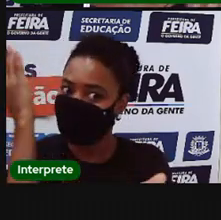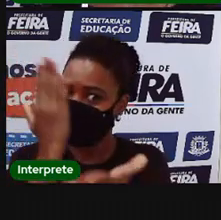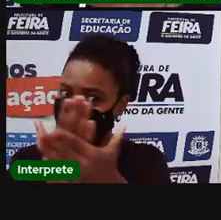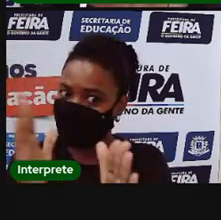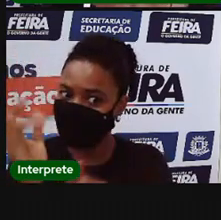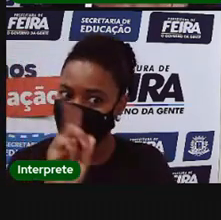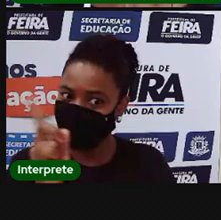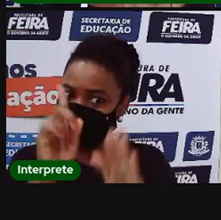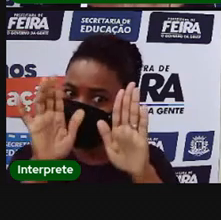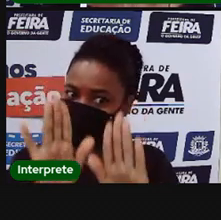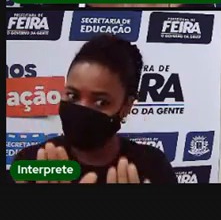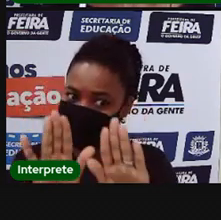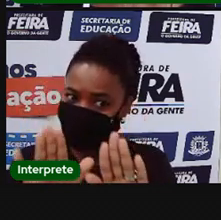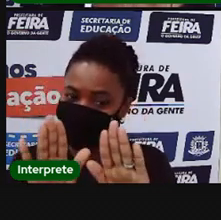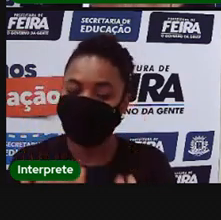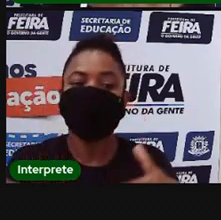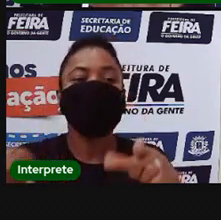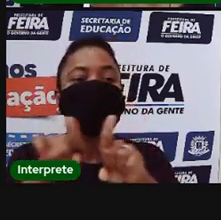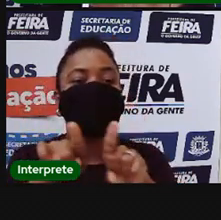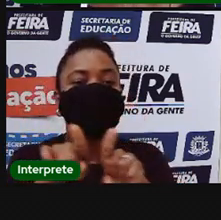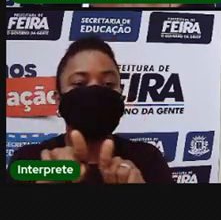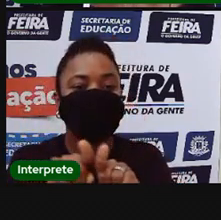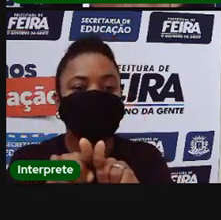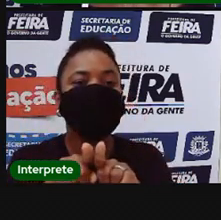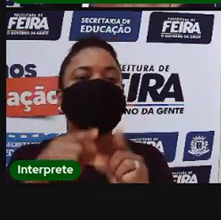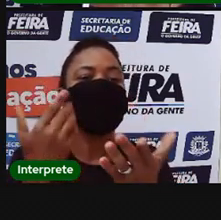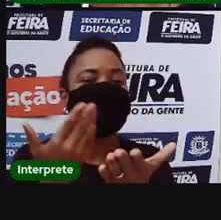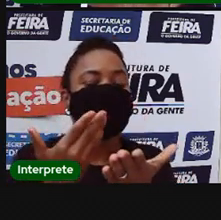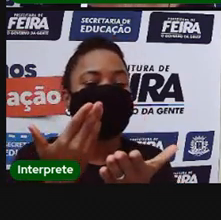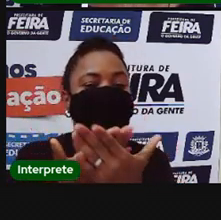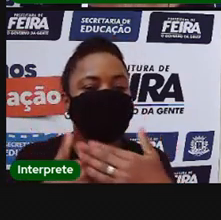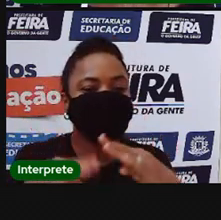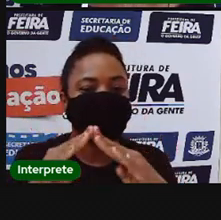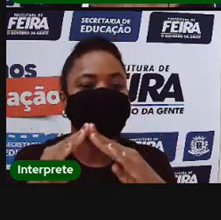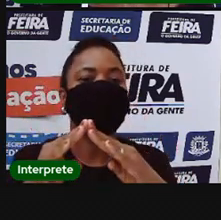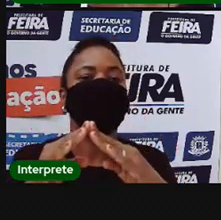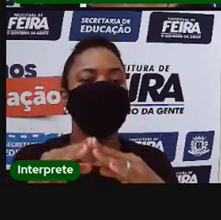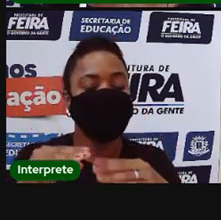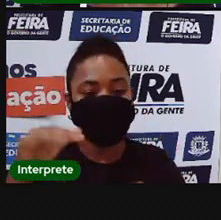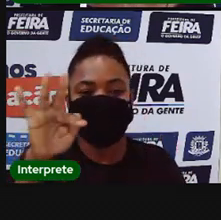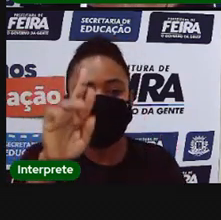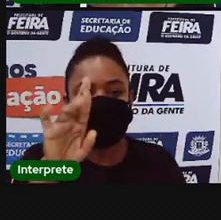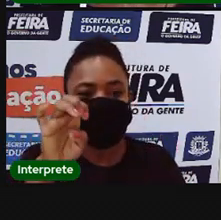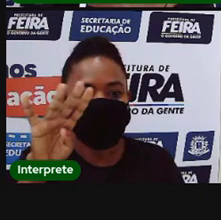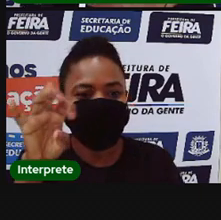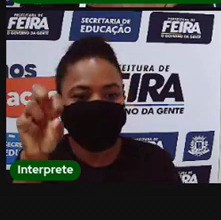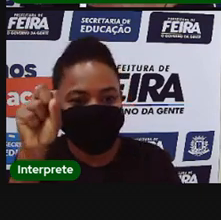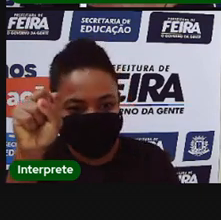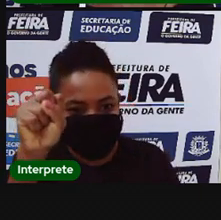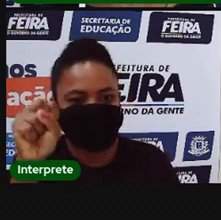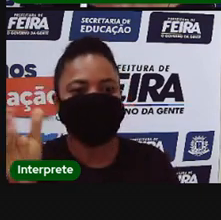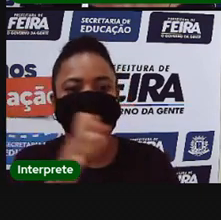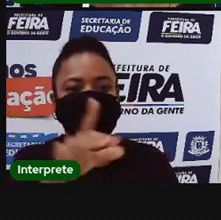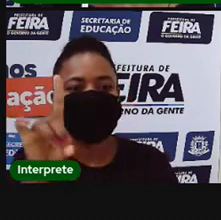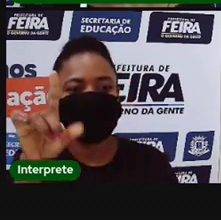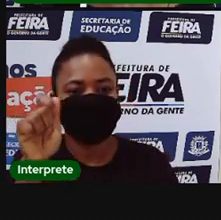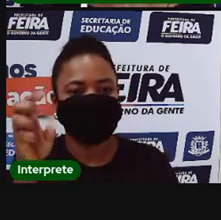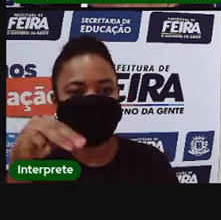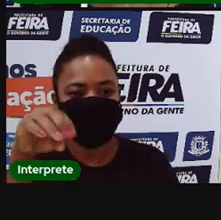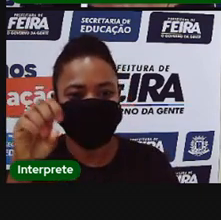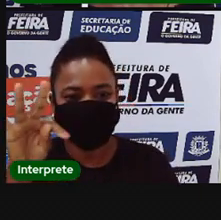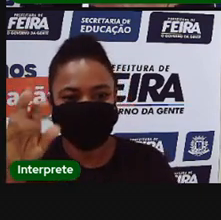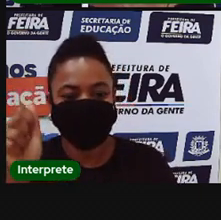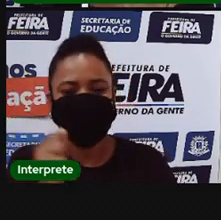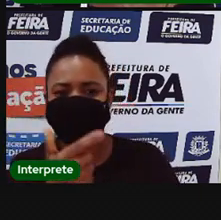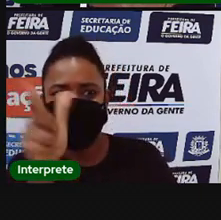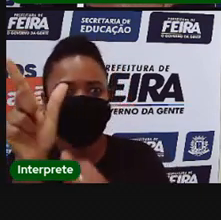aí! Também o colégio que foi municipalizado, Eduardo Frois da Mota, Ernestina Carneiro, Esilda Ramos